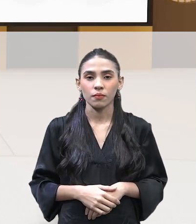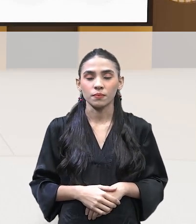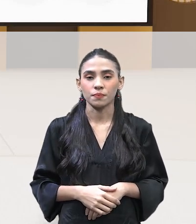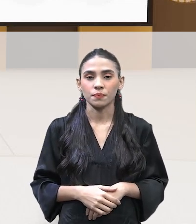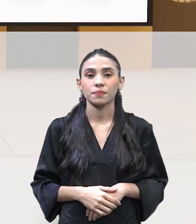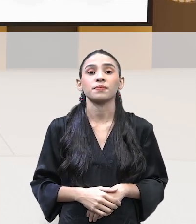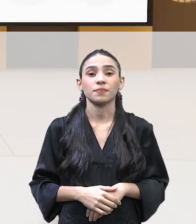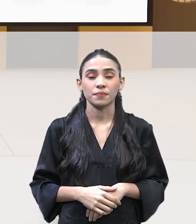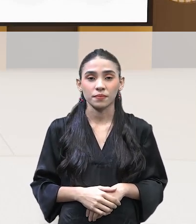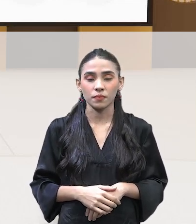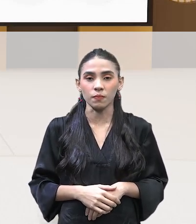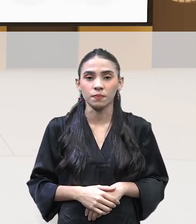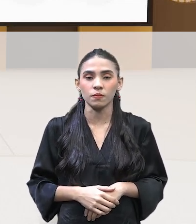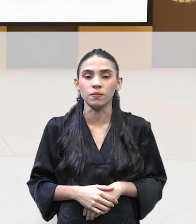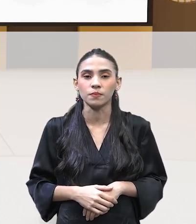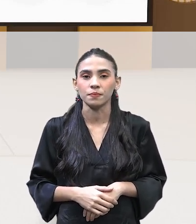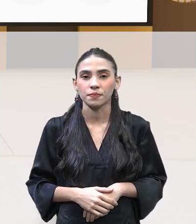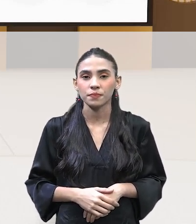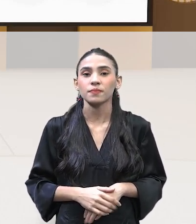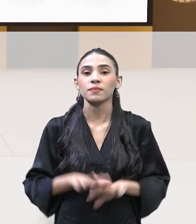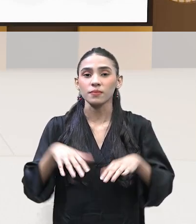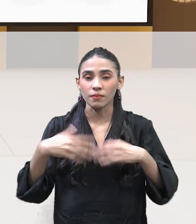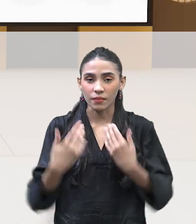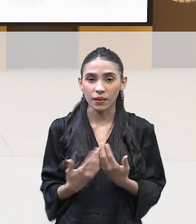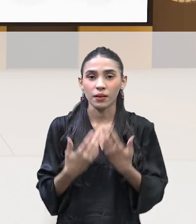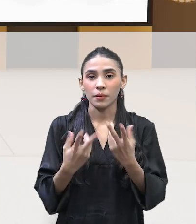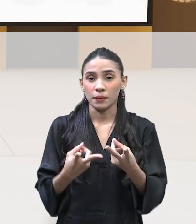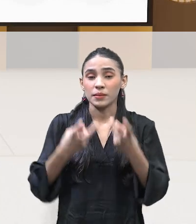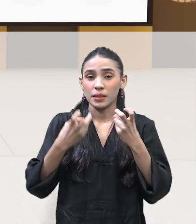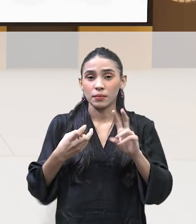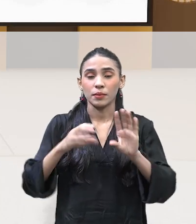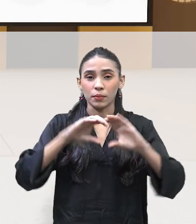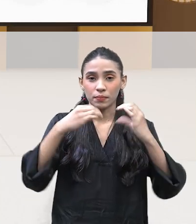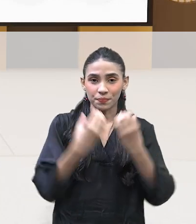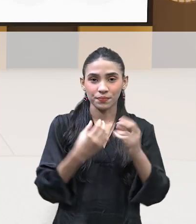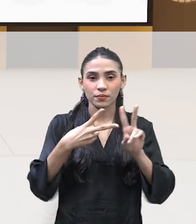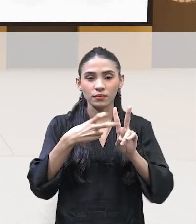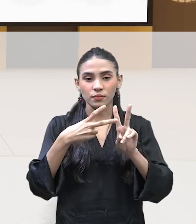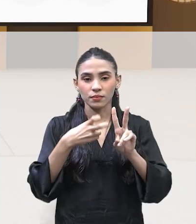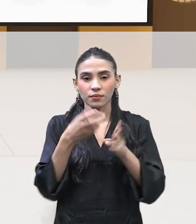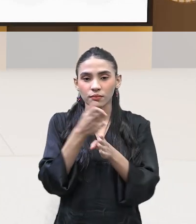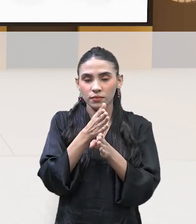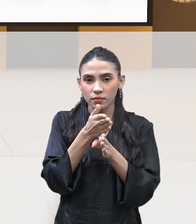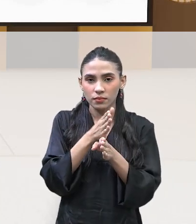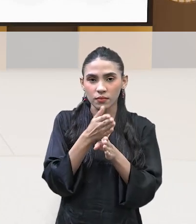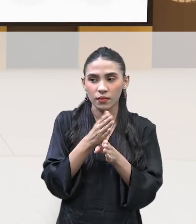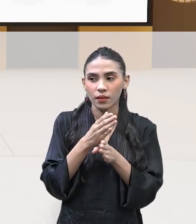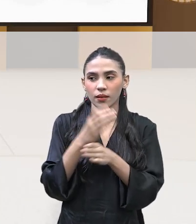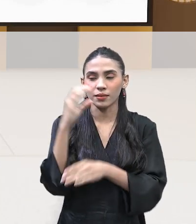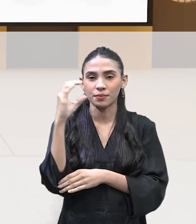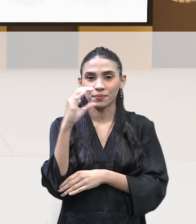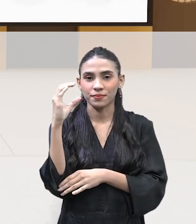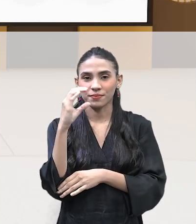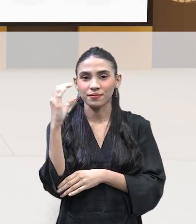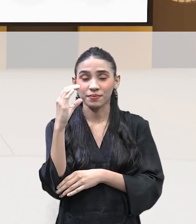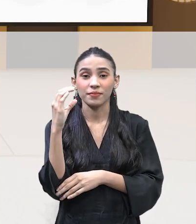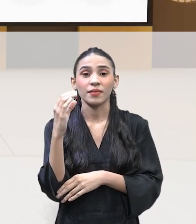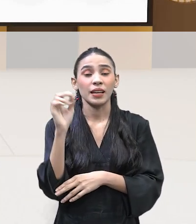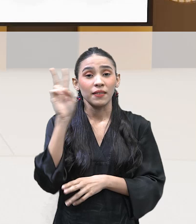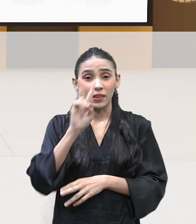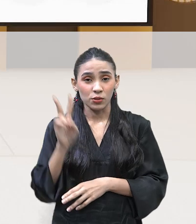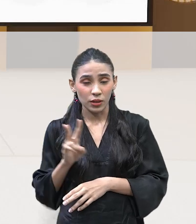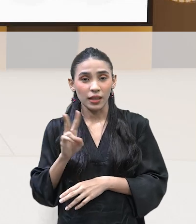É isso mesmo. Então, olha só que interessante, porque esse povo vive lá na fronteira do Brasil com a Colômbia e Venezuela, então, assim,